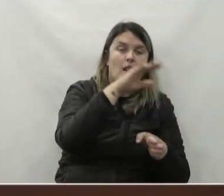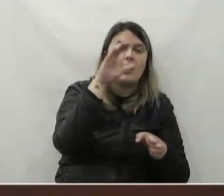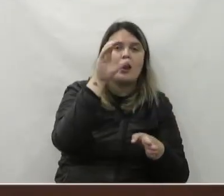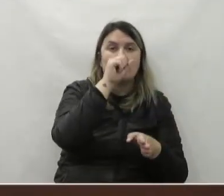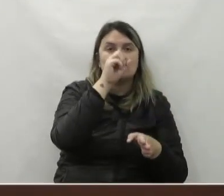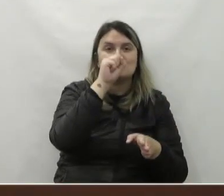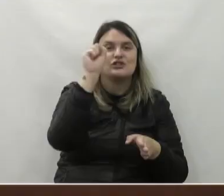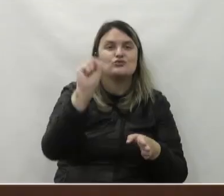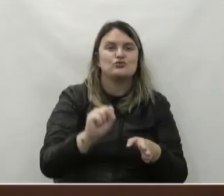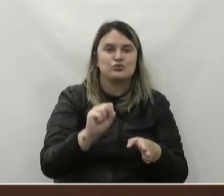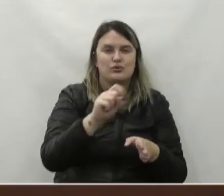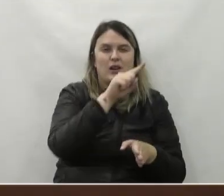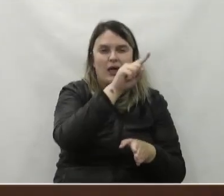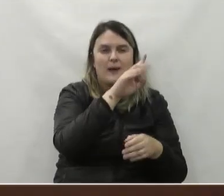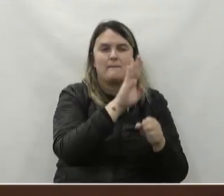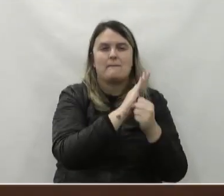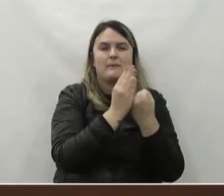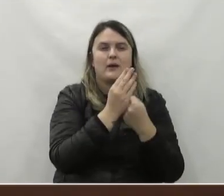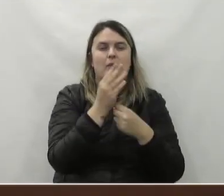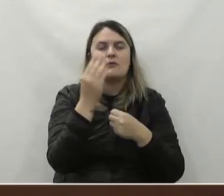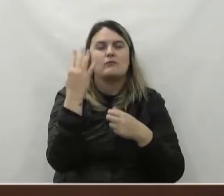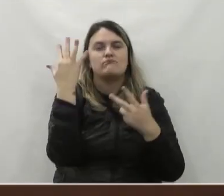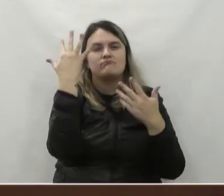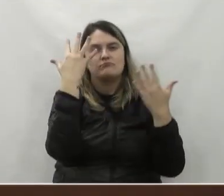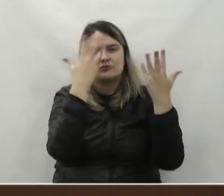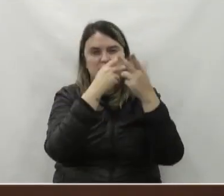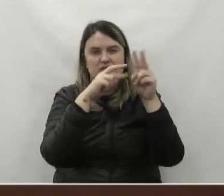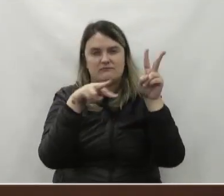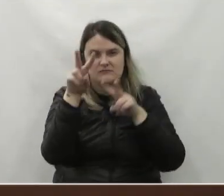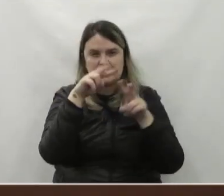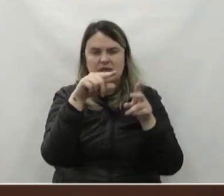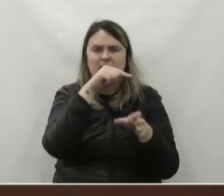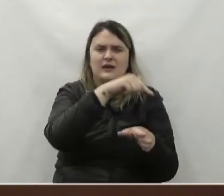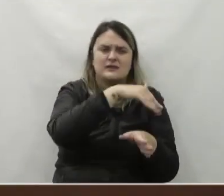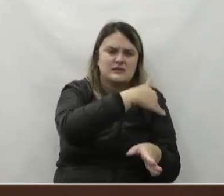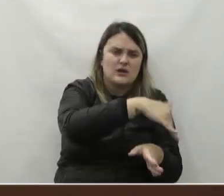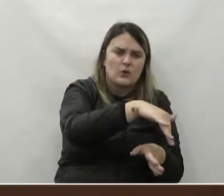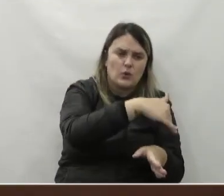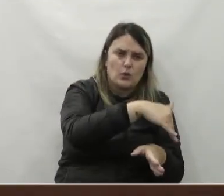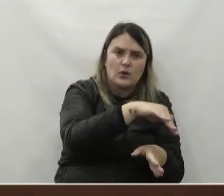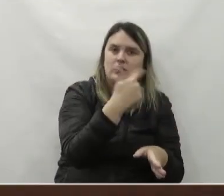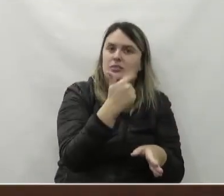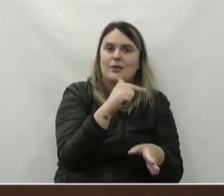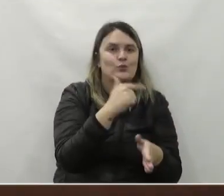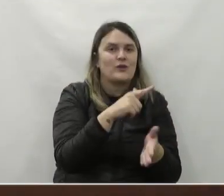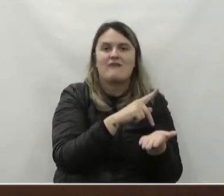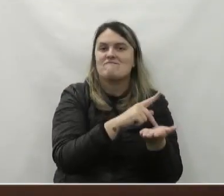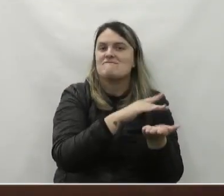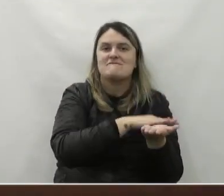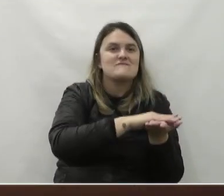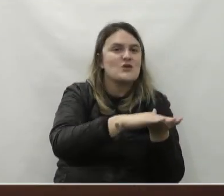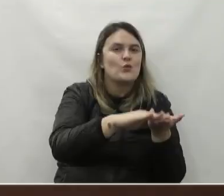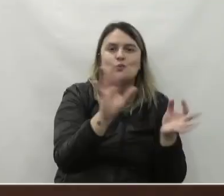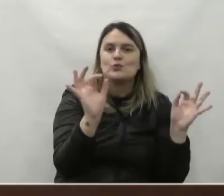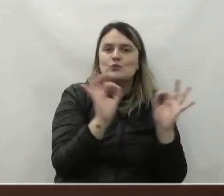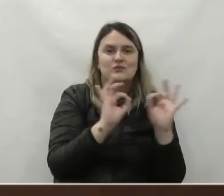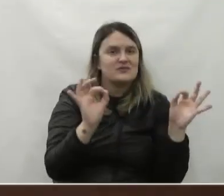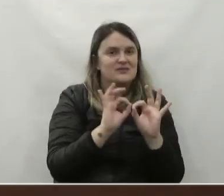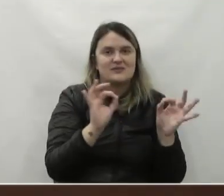Vista, de todos os bairros do nosso município, eu acredito que é o único bairro que não tem pelo menos uma rua